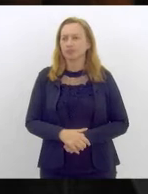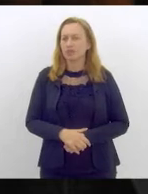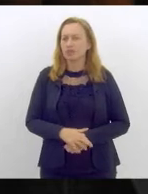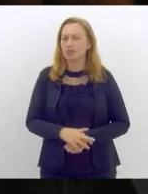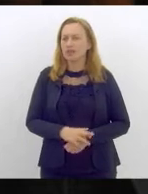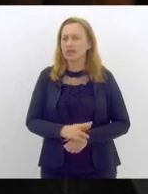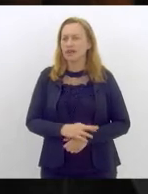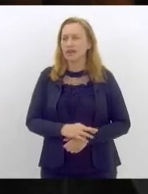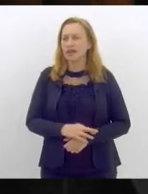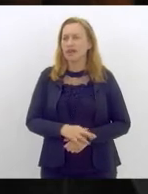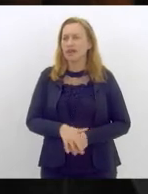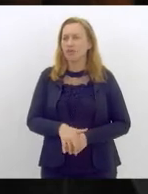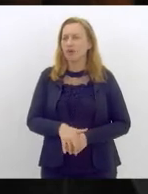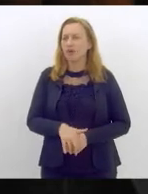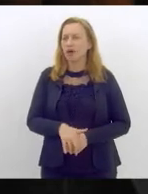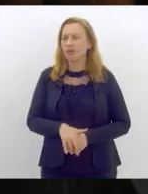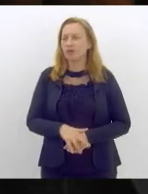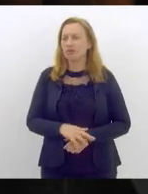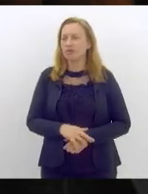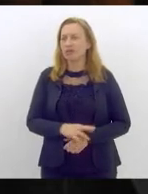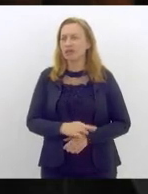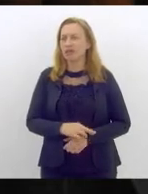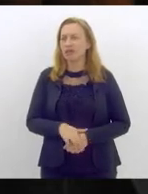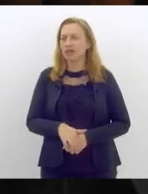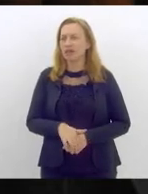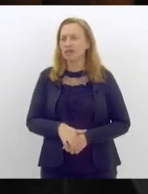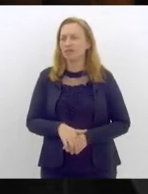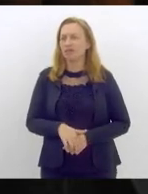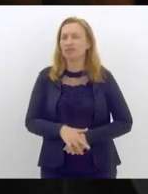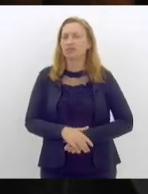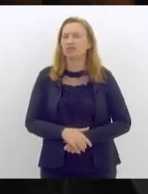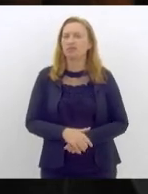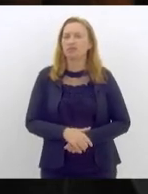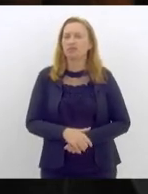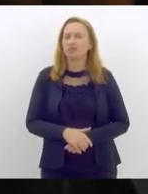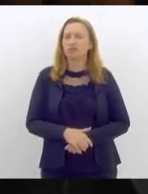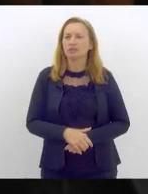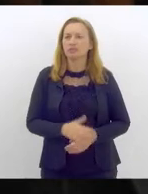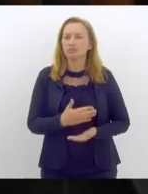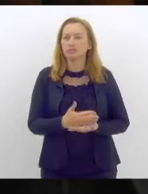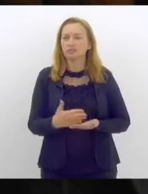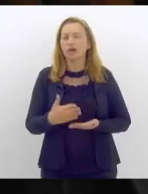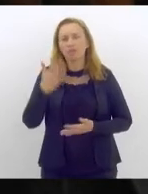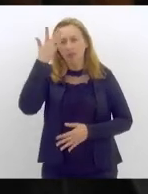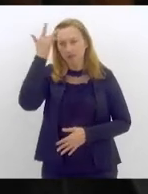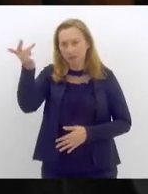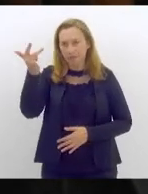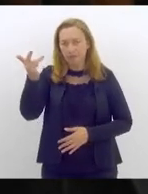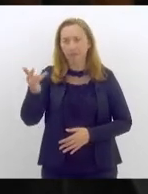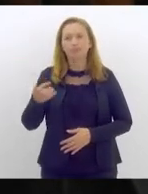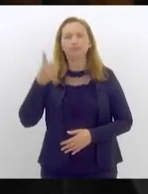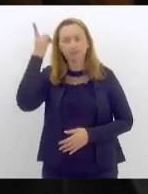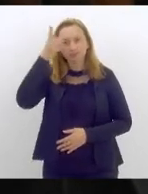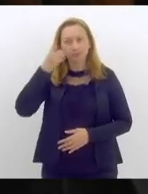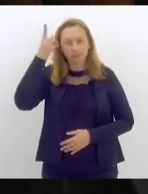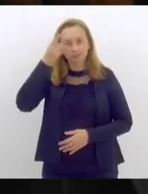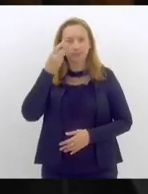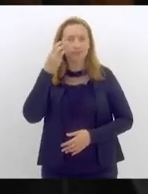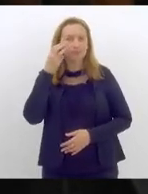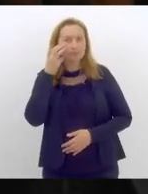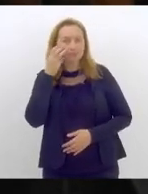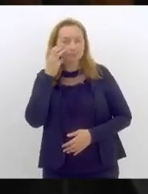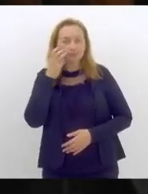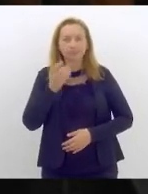e tô começando por aí senhora presidente porque amanhã Deputado waldeck